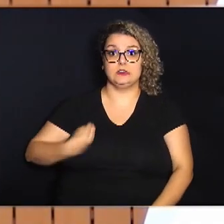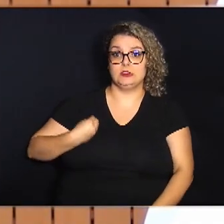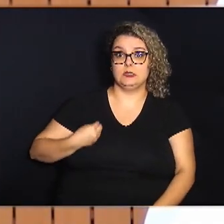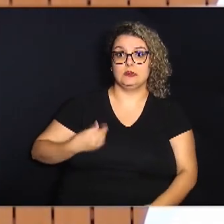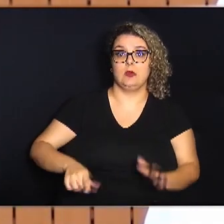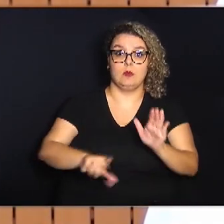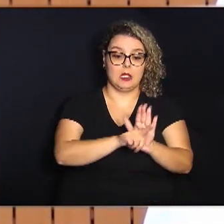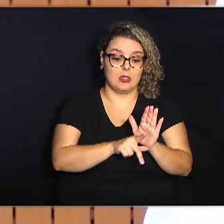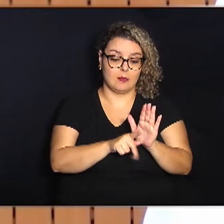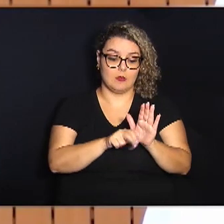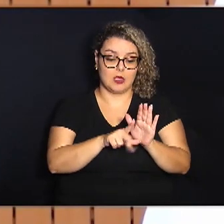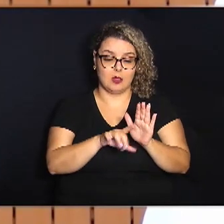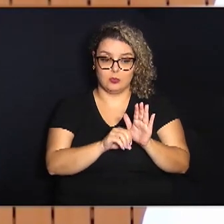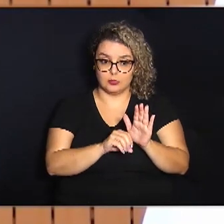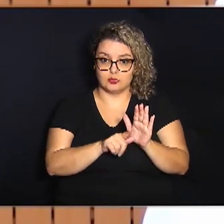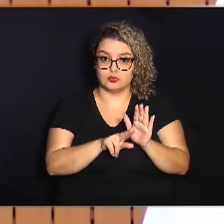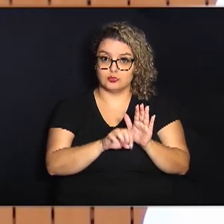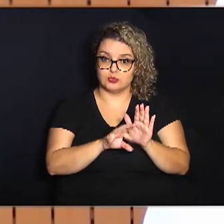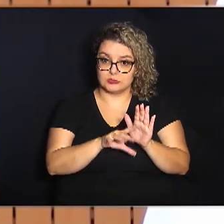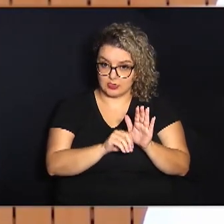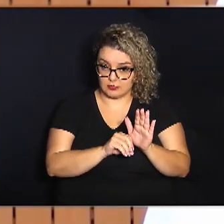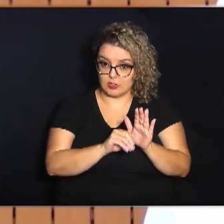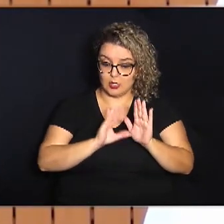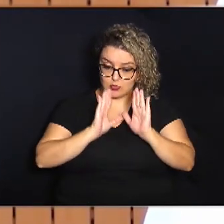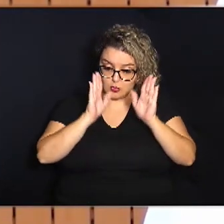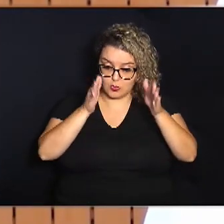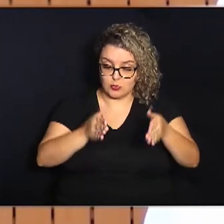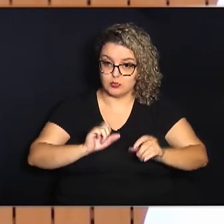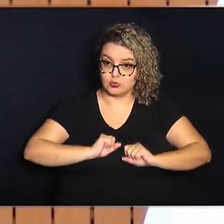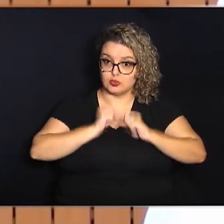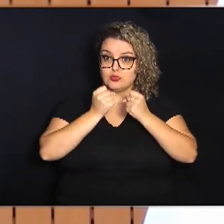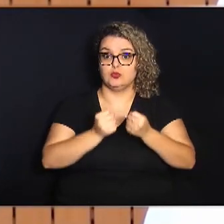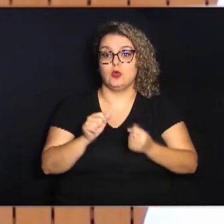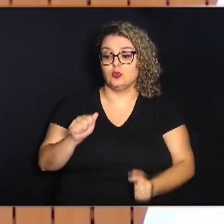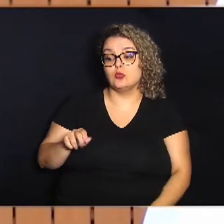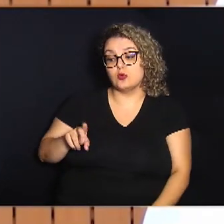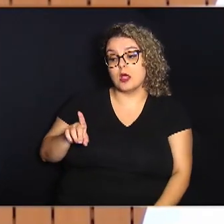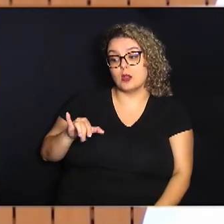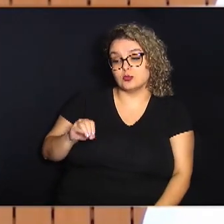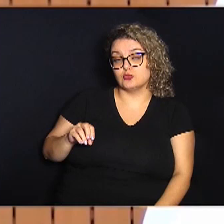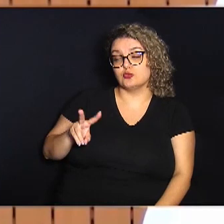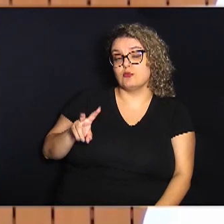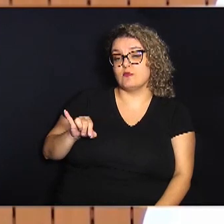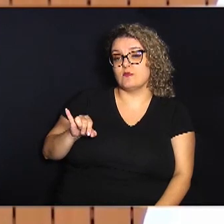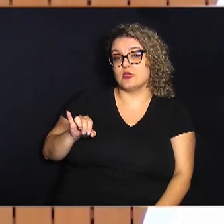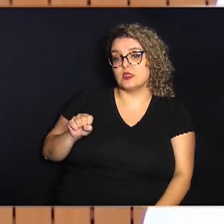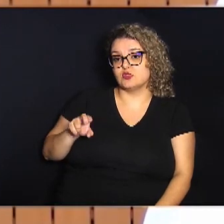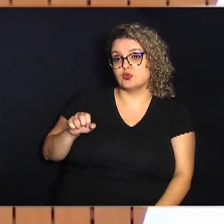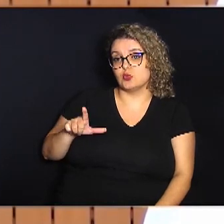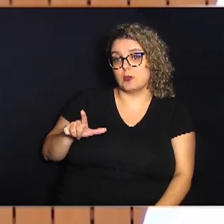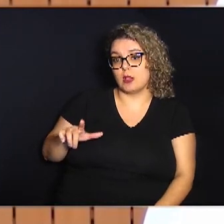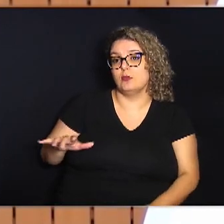Paulo Gustavo que focava com muita força a questão do audiovisual. E uma das demandas